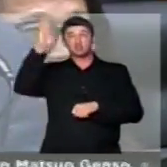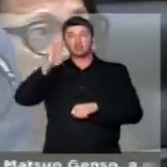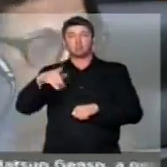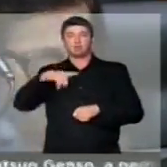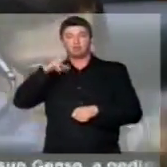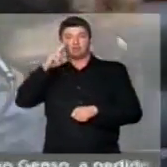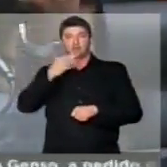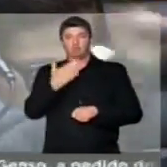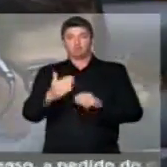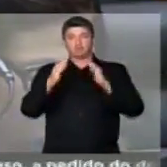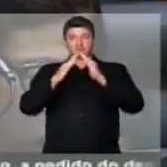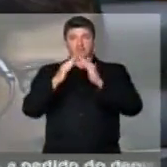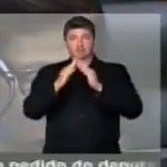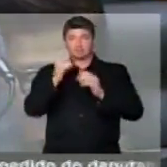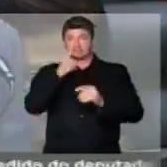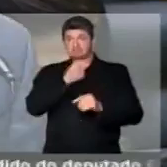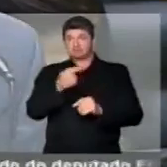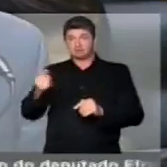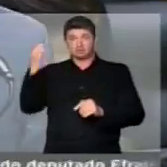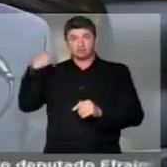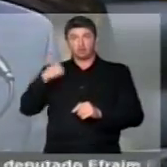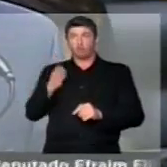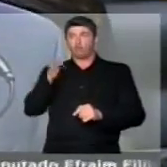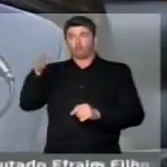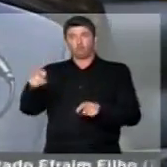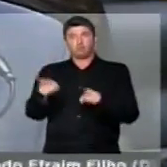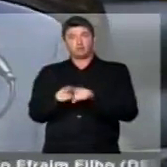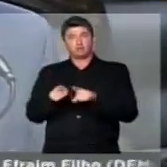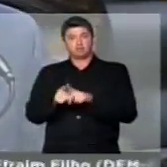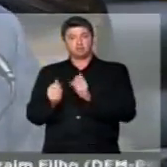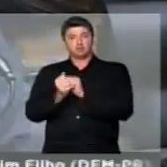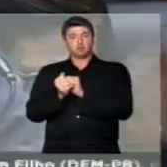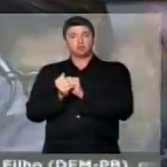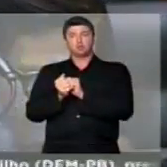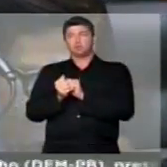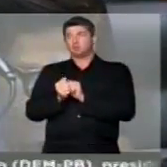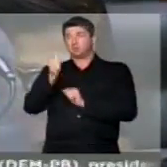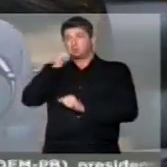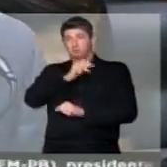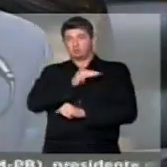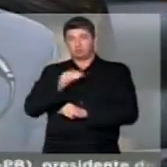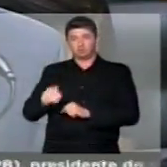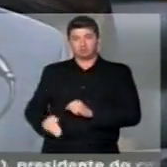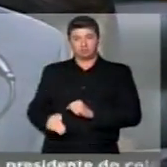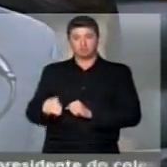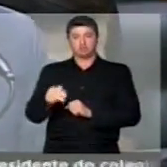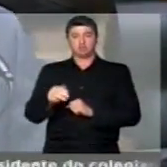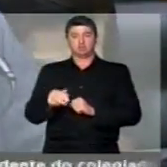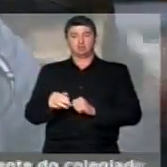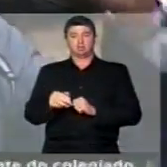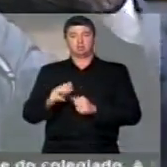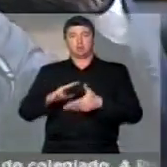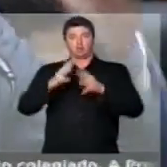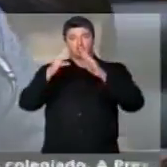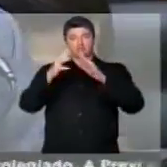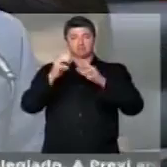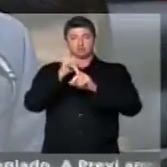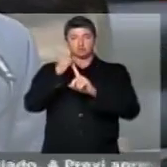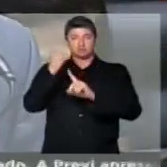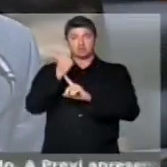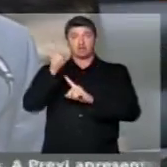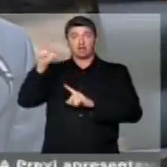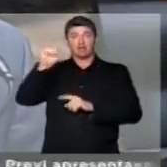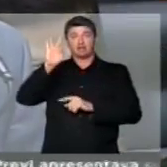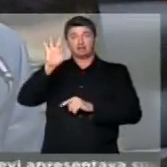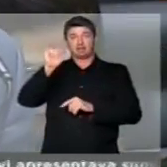país já viu. Na última sexta-feira estive junto com a ministra da Reparação Social lá em